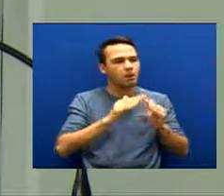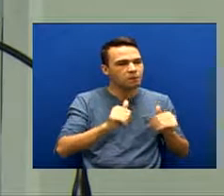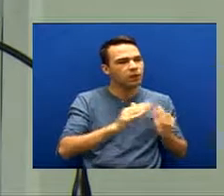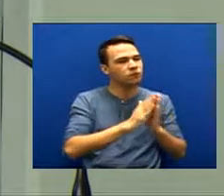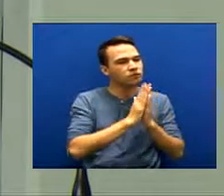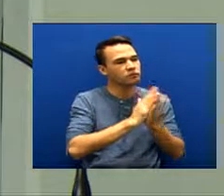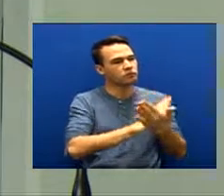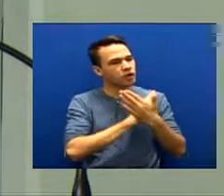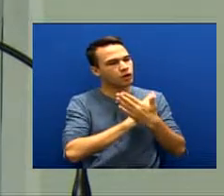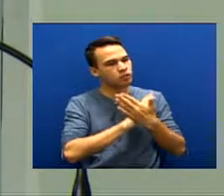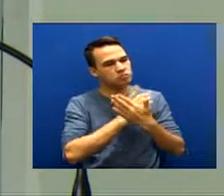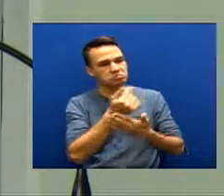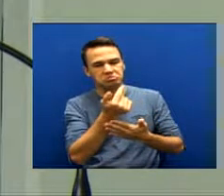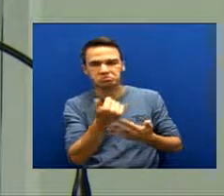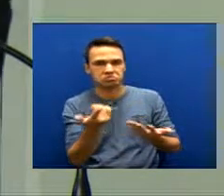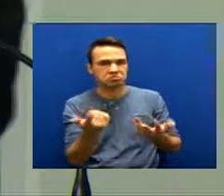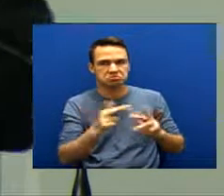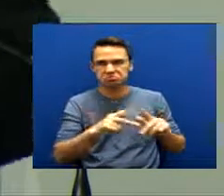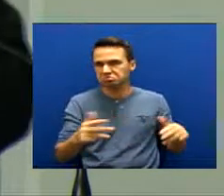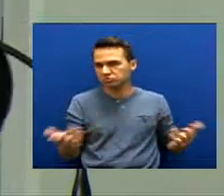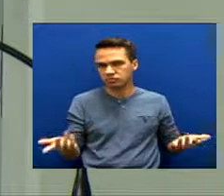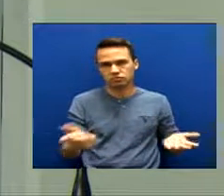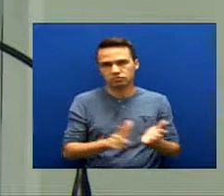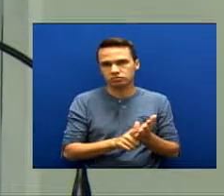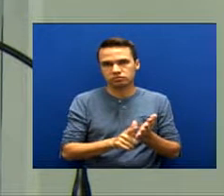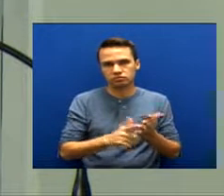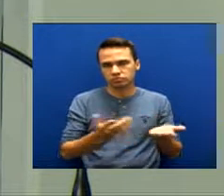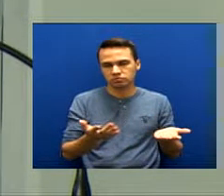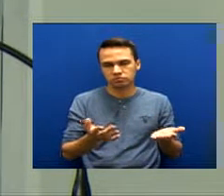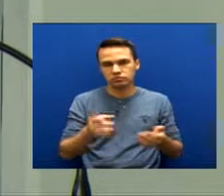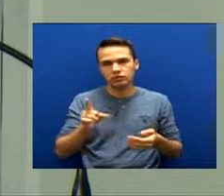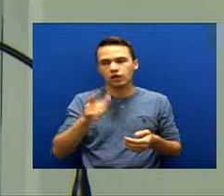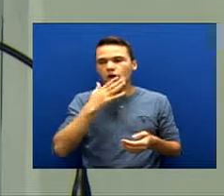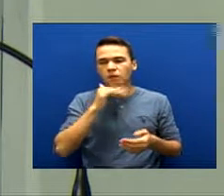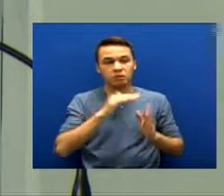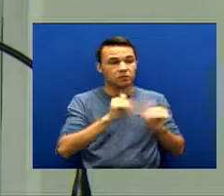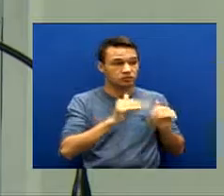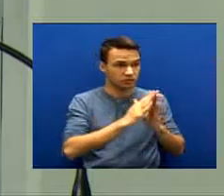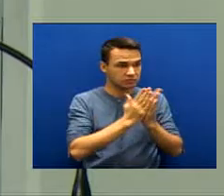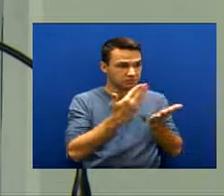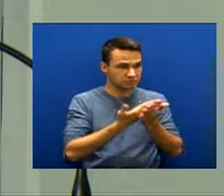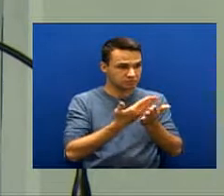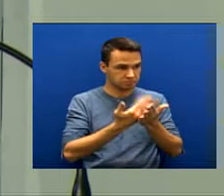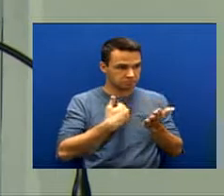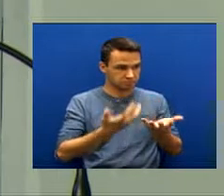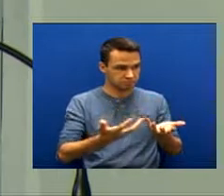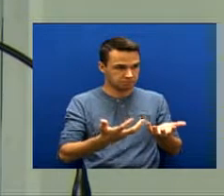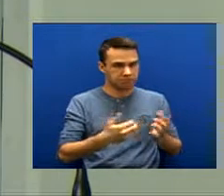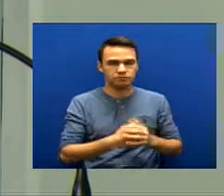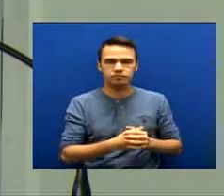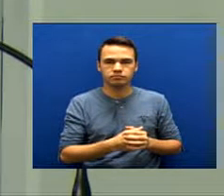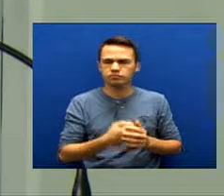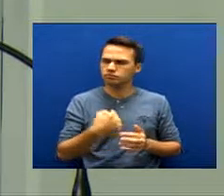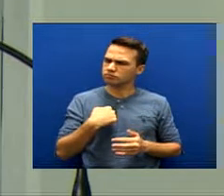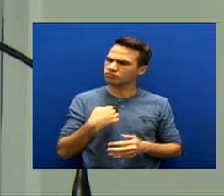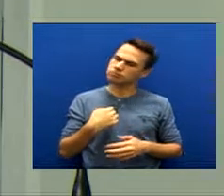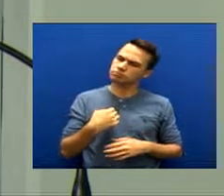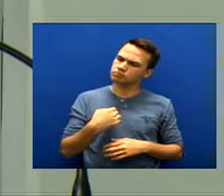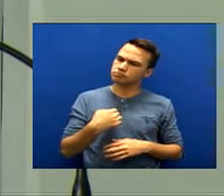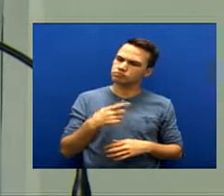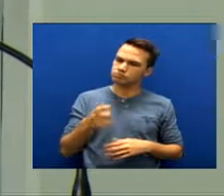E como conhecê-lo? Eu trabalho numa organização, como foi falado, que semeamos essa palavra, a